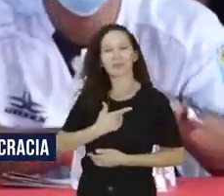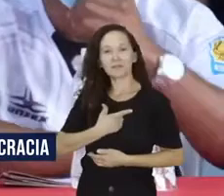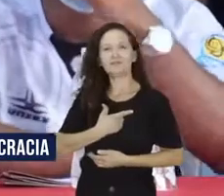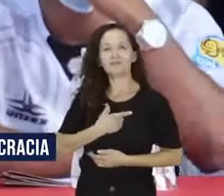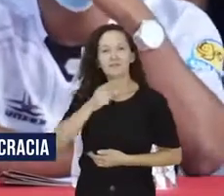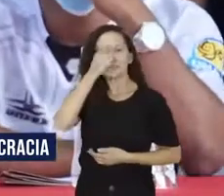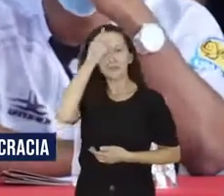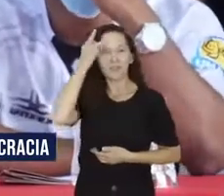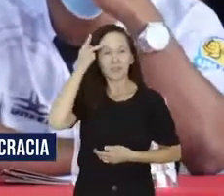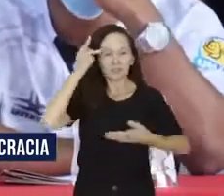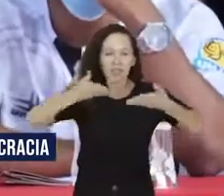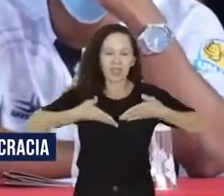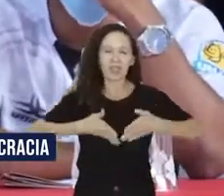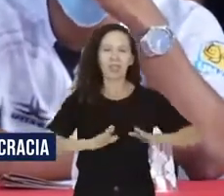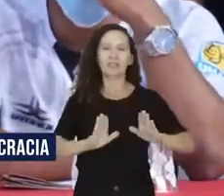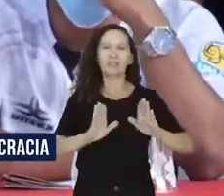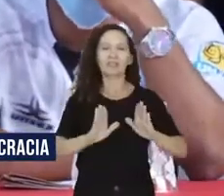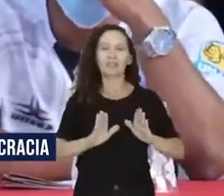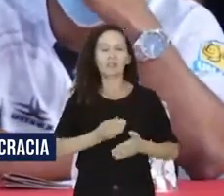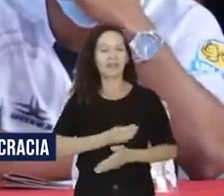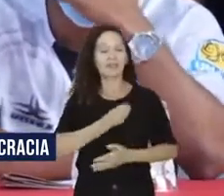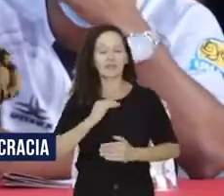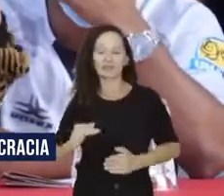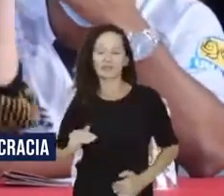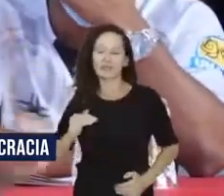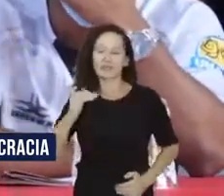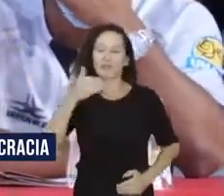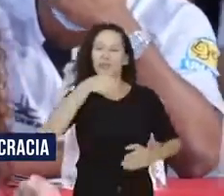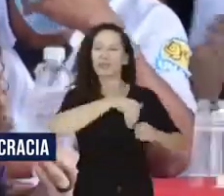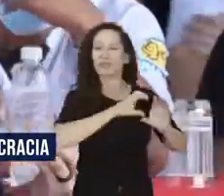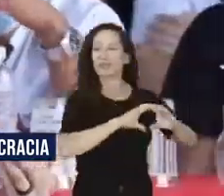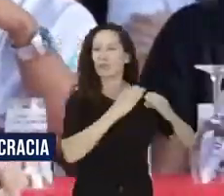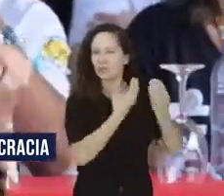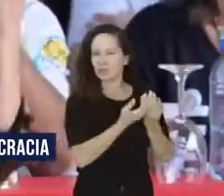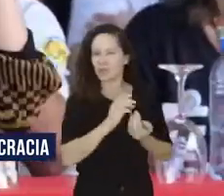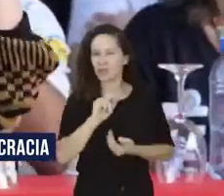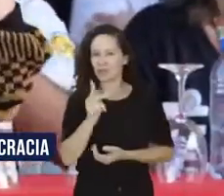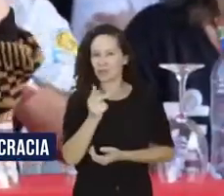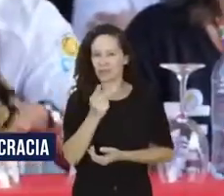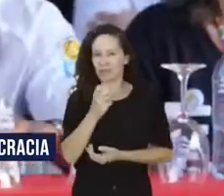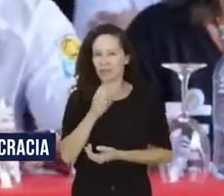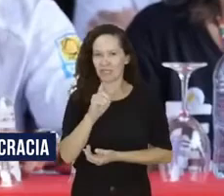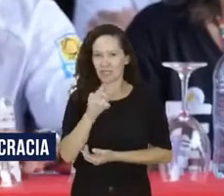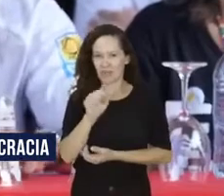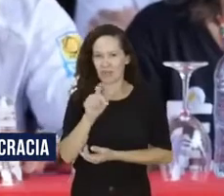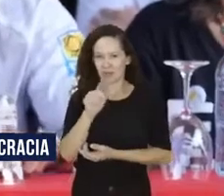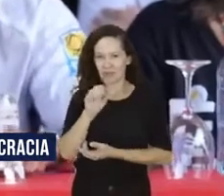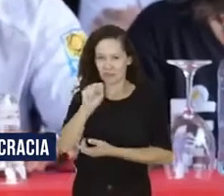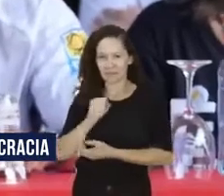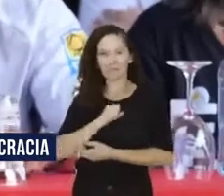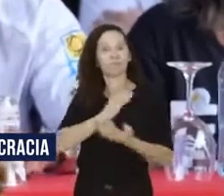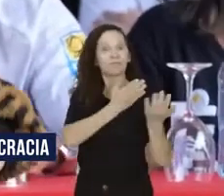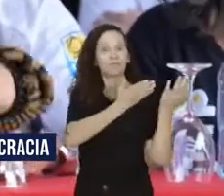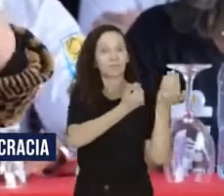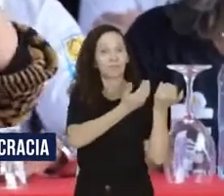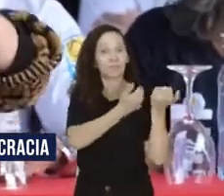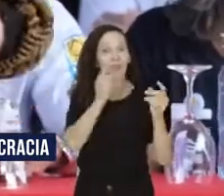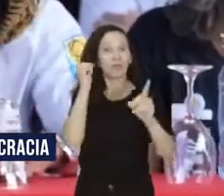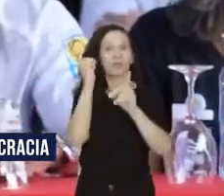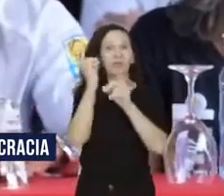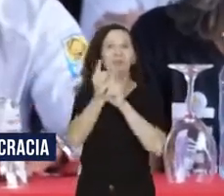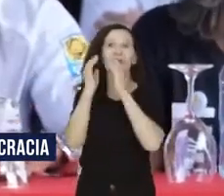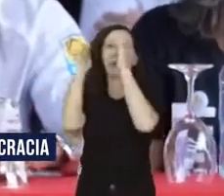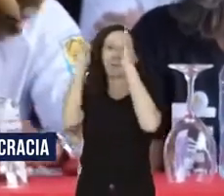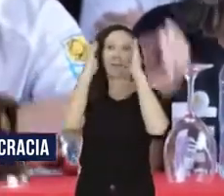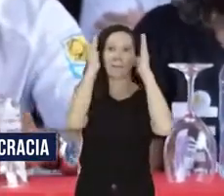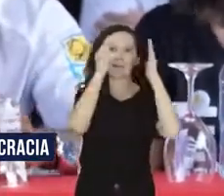e criada aqui na comunidade de Heliópolis. E na minha adolescência, eu encontrei a biblioteca. E lá eu